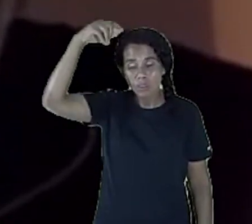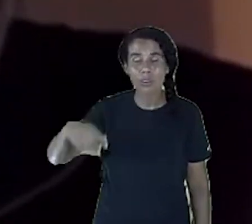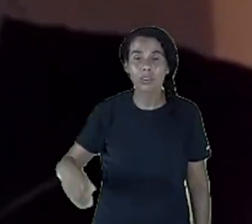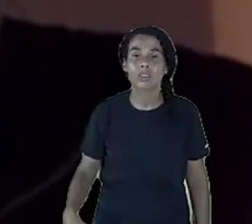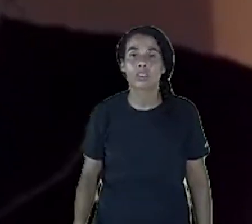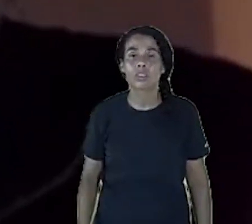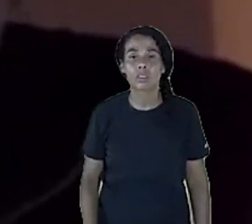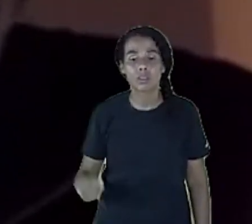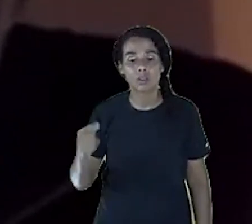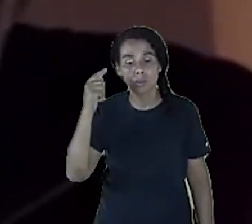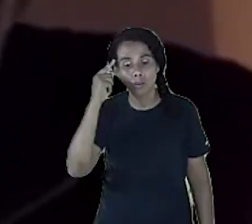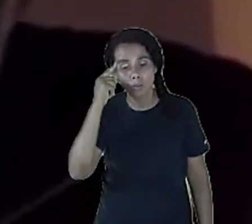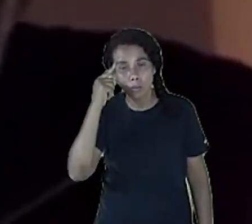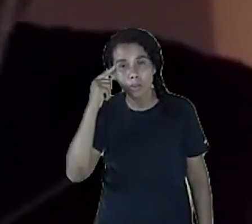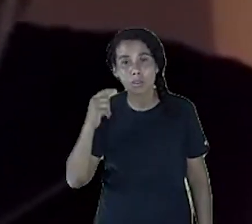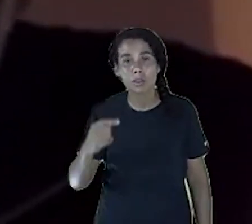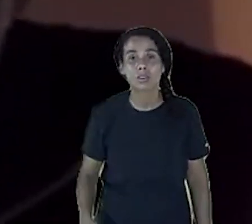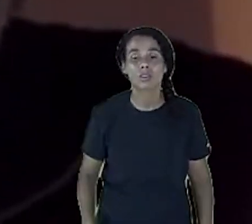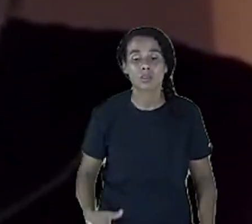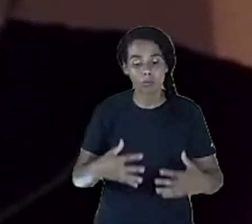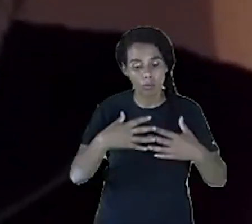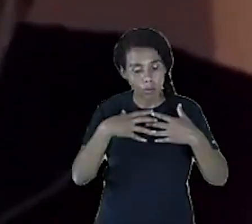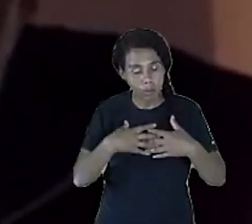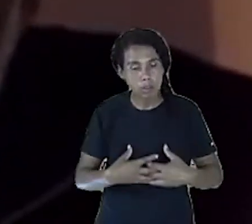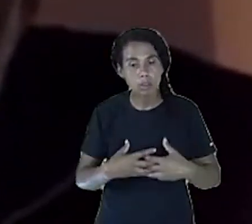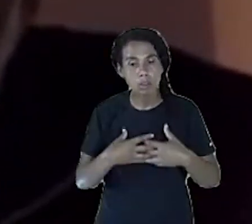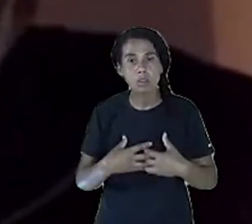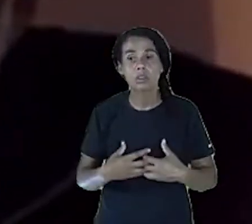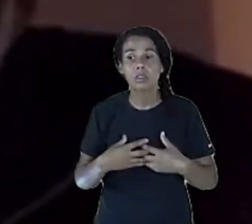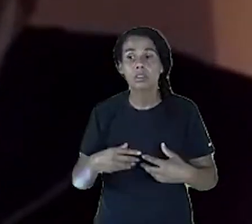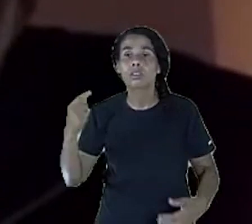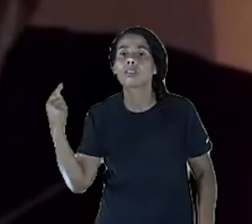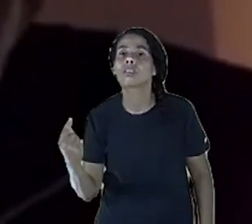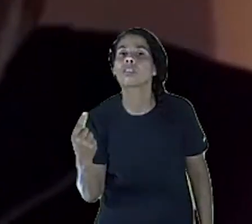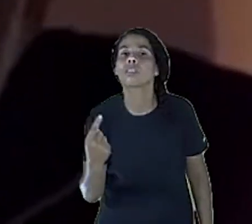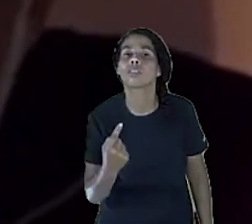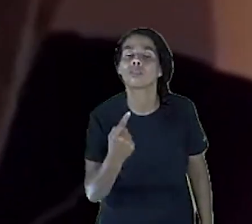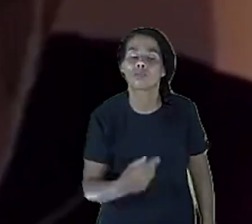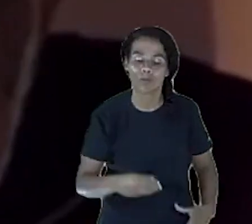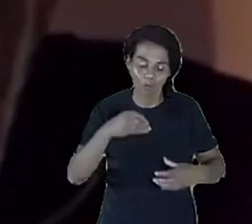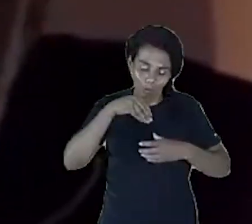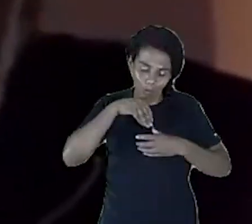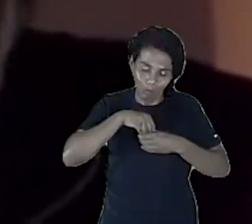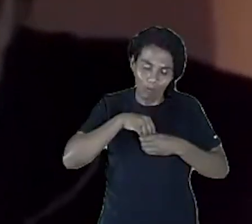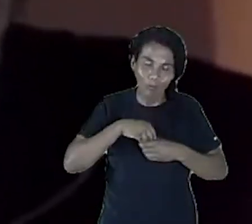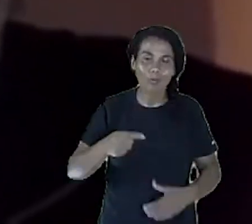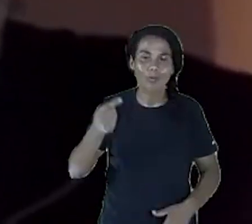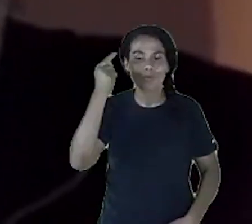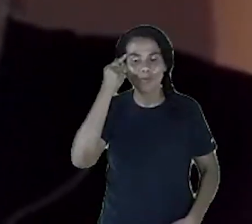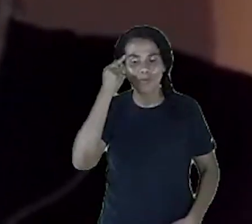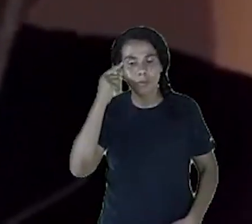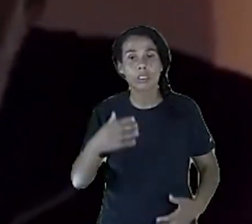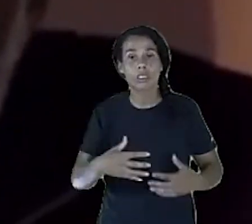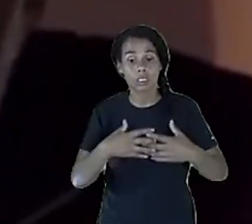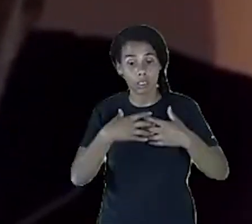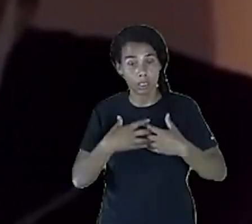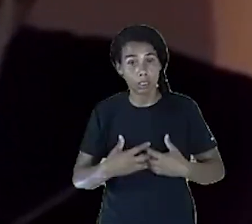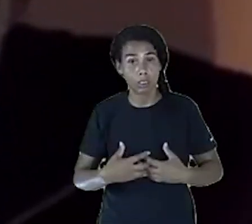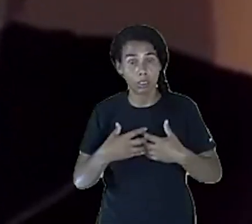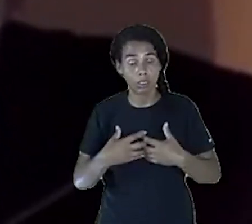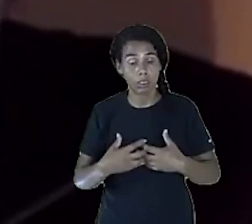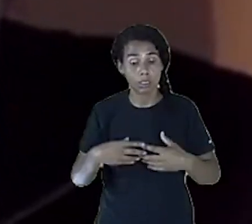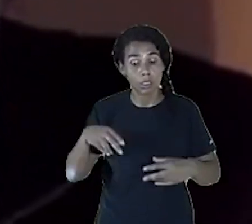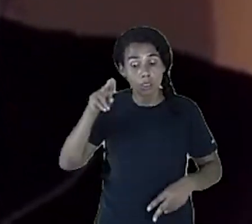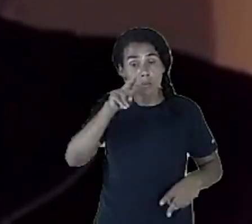a refletir, nos obrigando a considerar